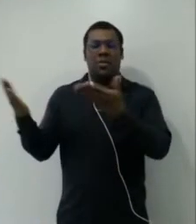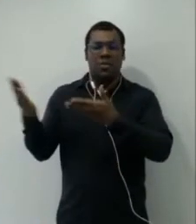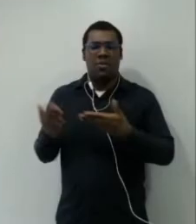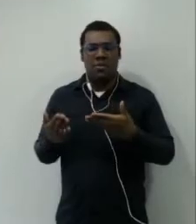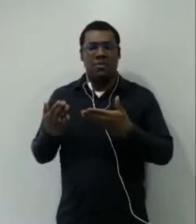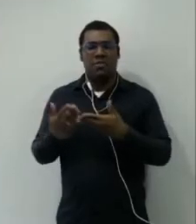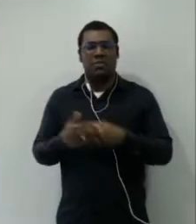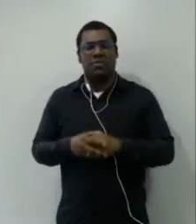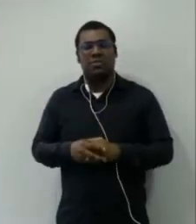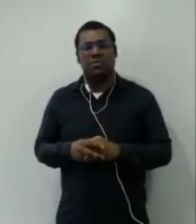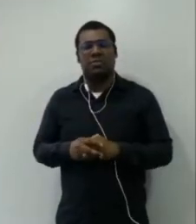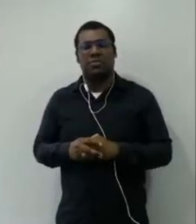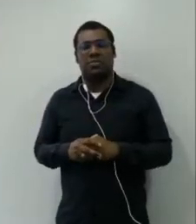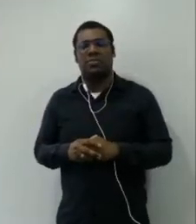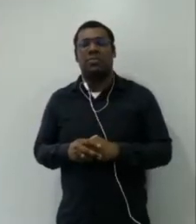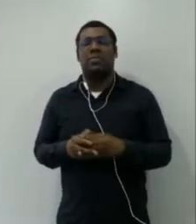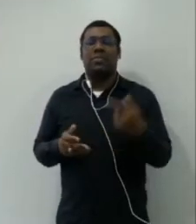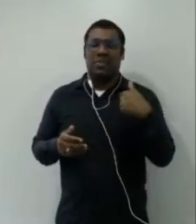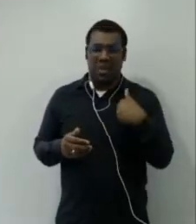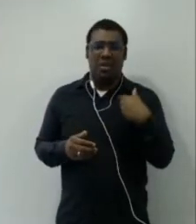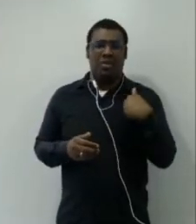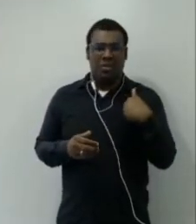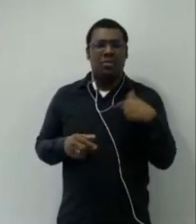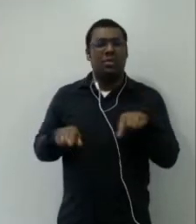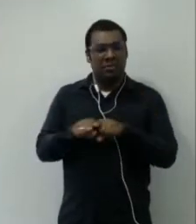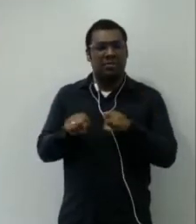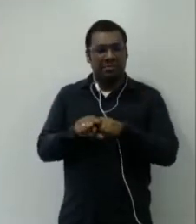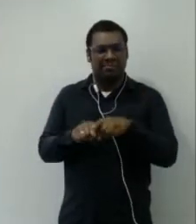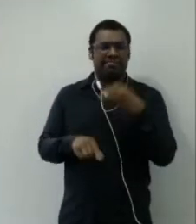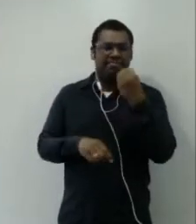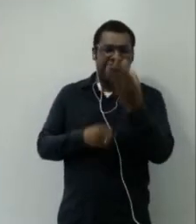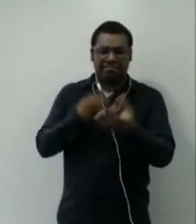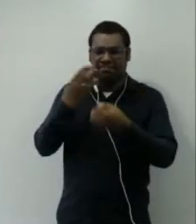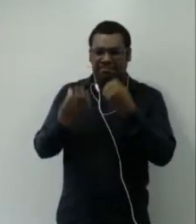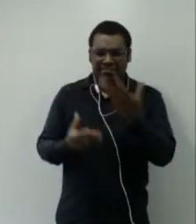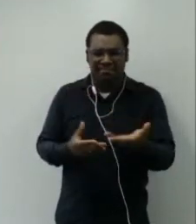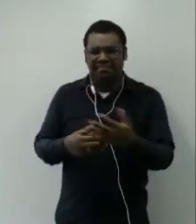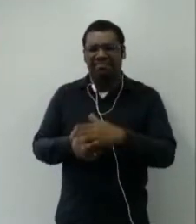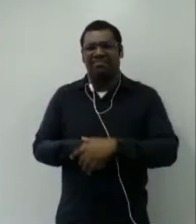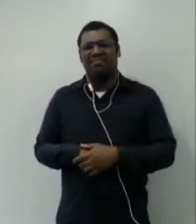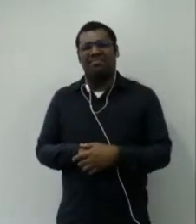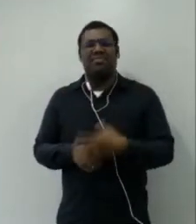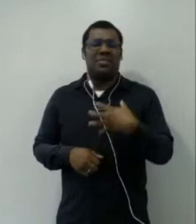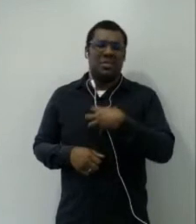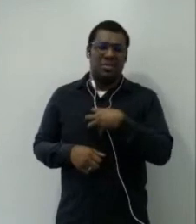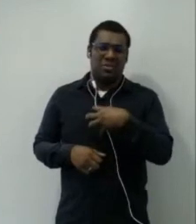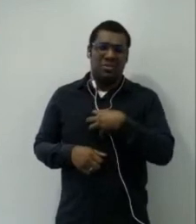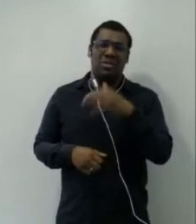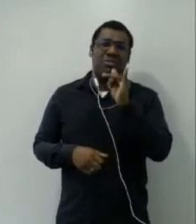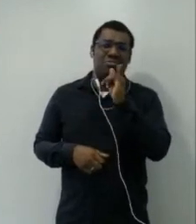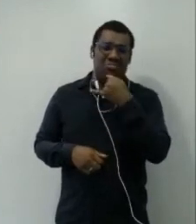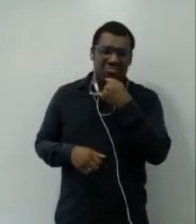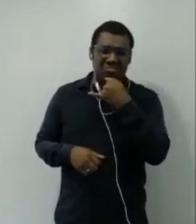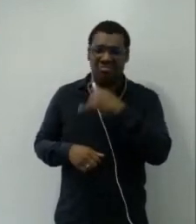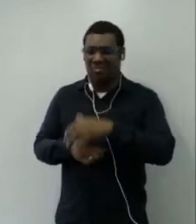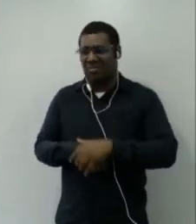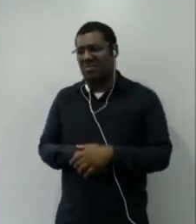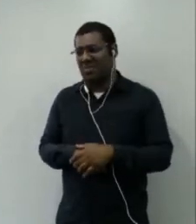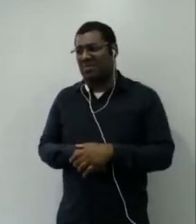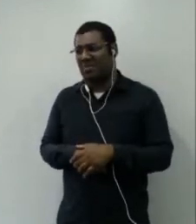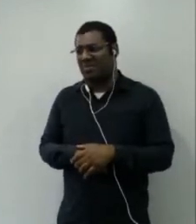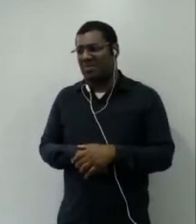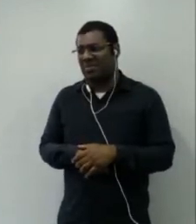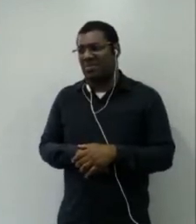Eu também gostaria de manifestar o mais profundo pesar pelo passamento do